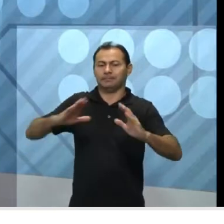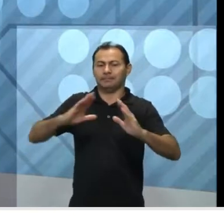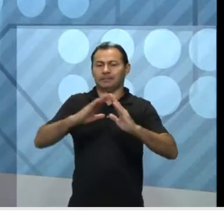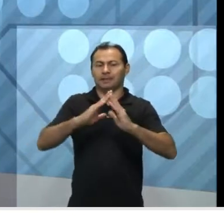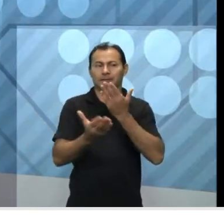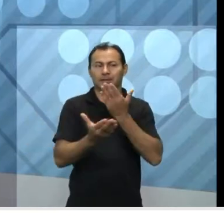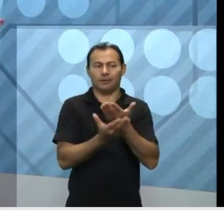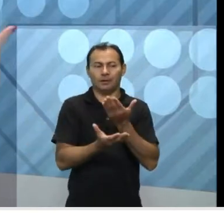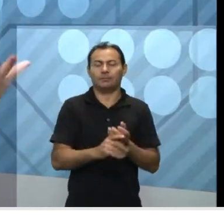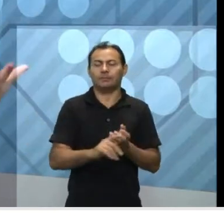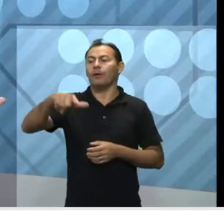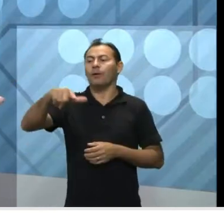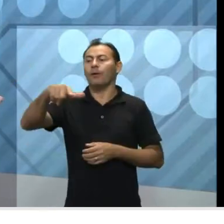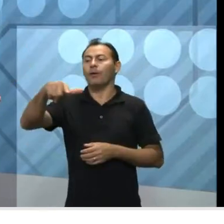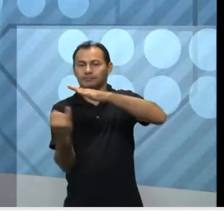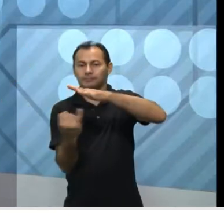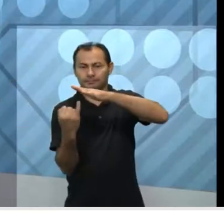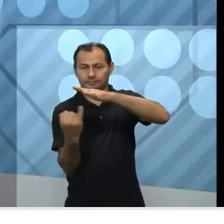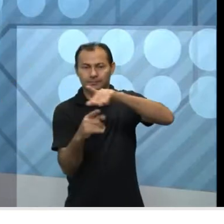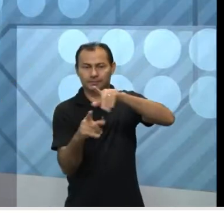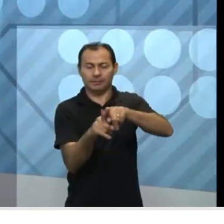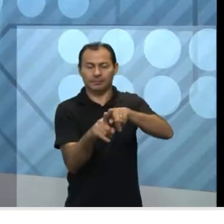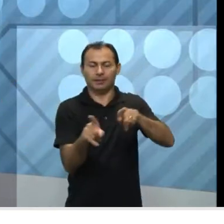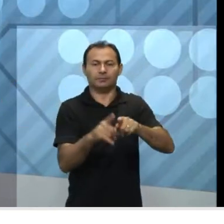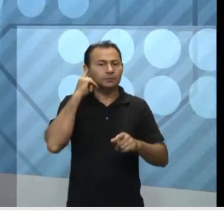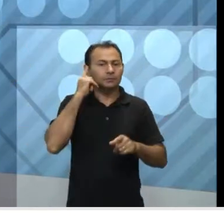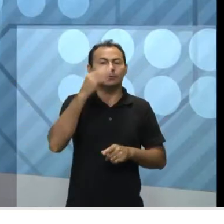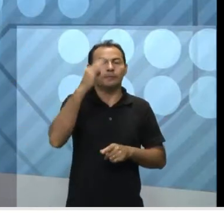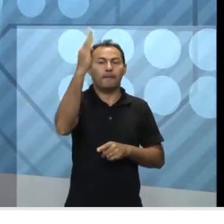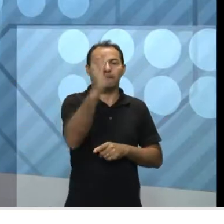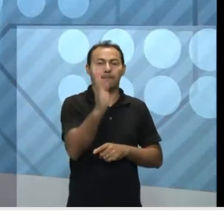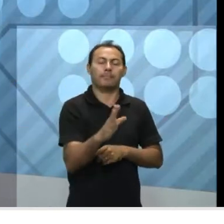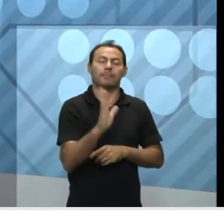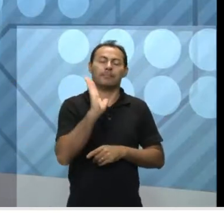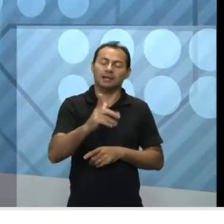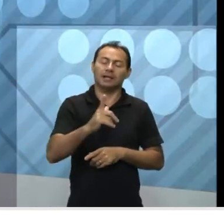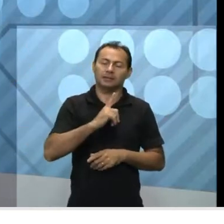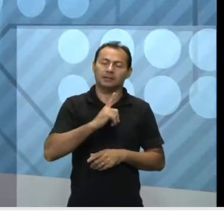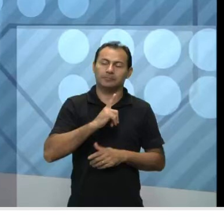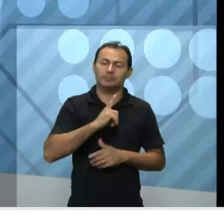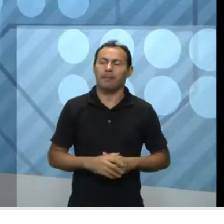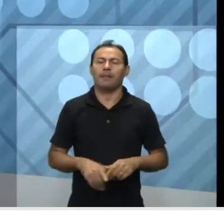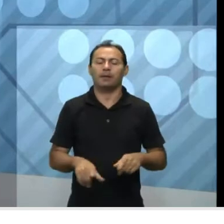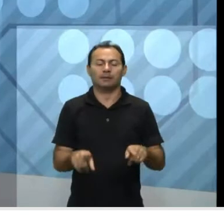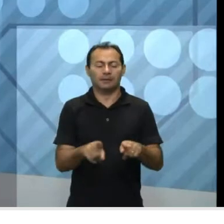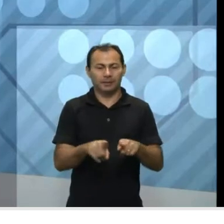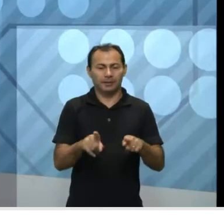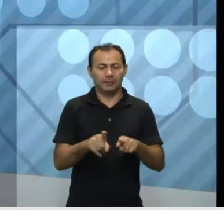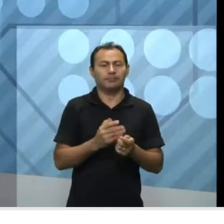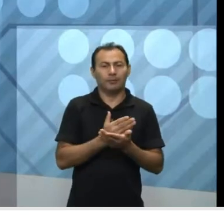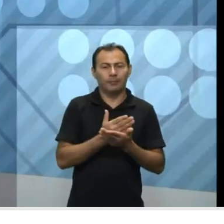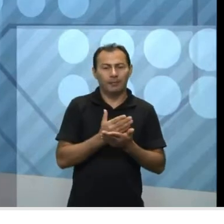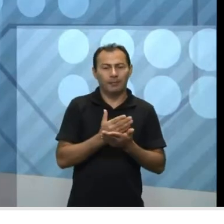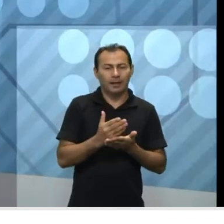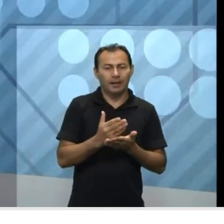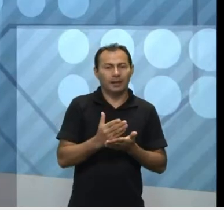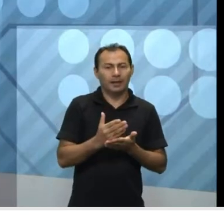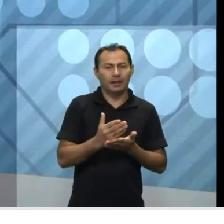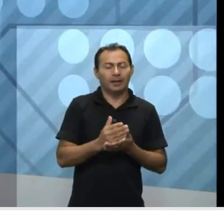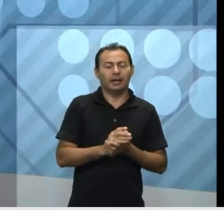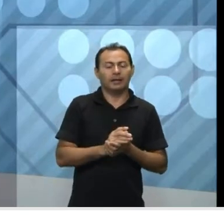de surdos no Brasil que já existiam, eles também passam a não utilizar a língua de sinais. E